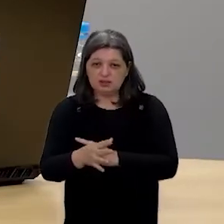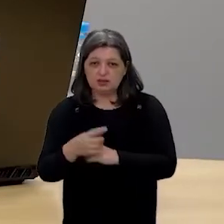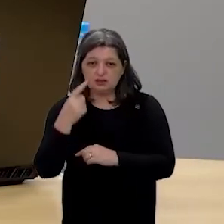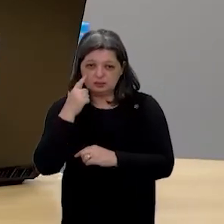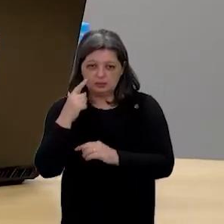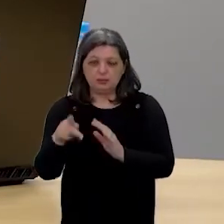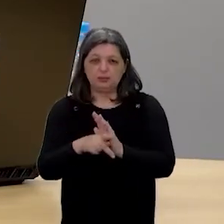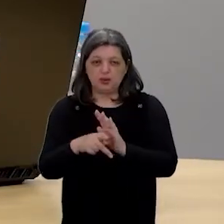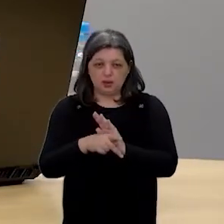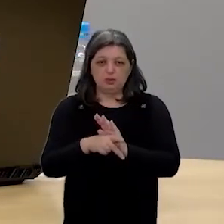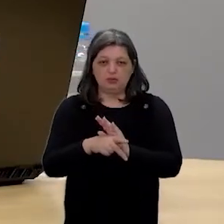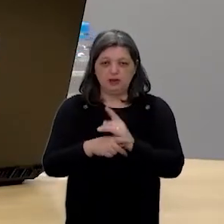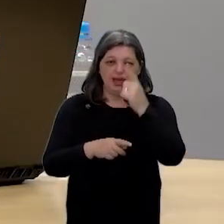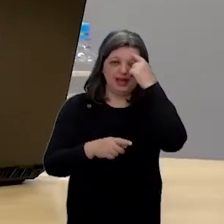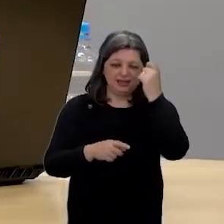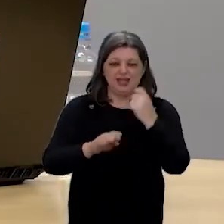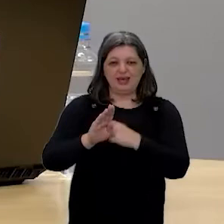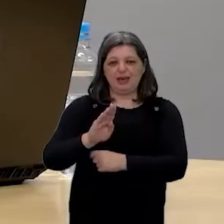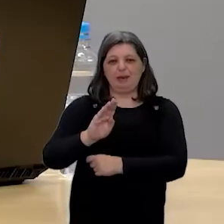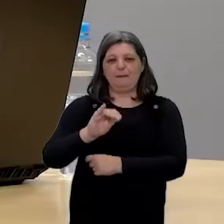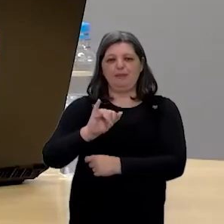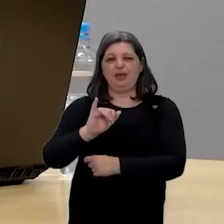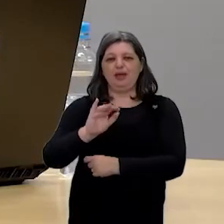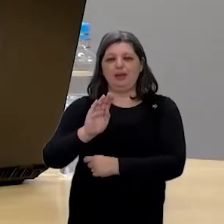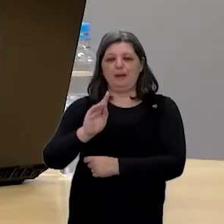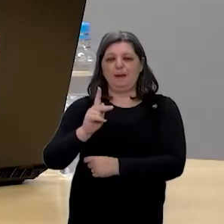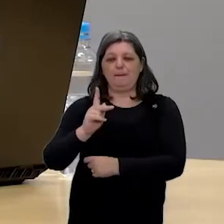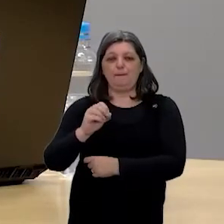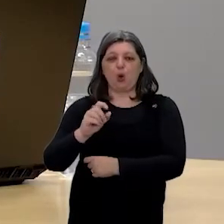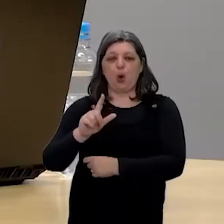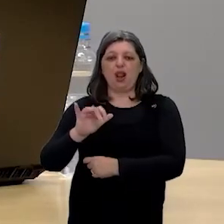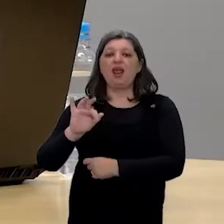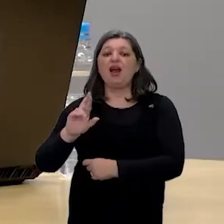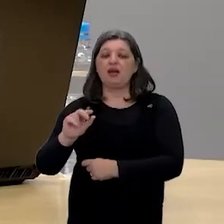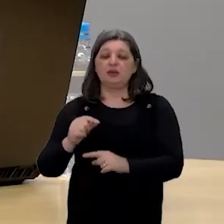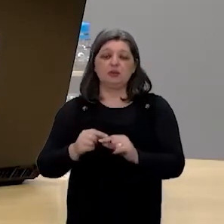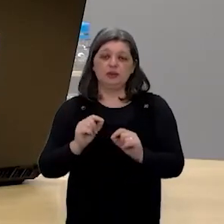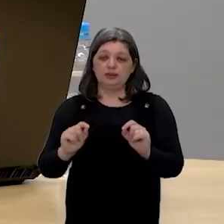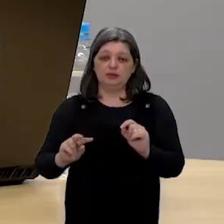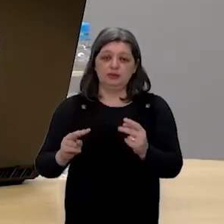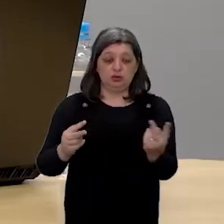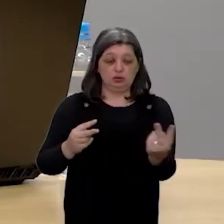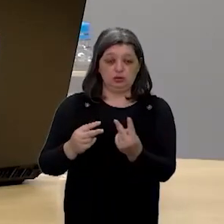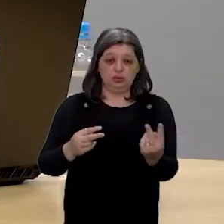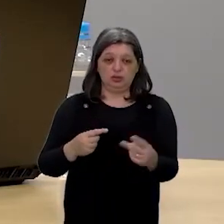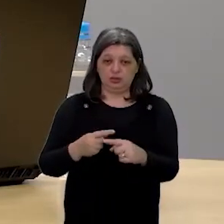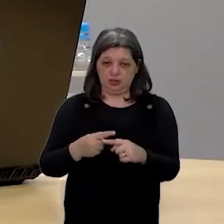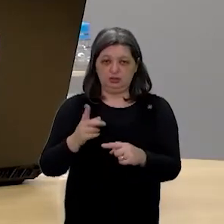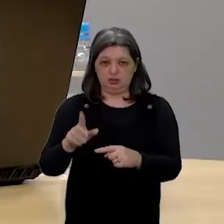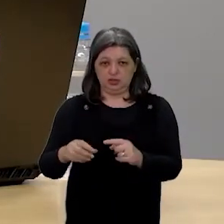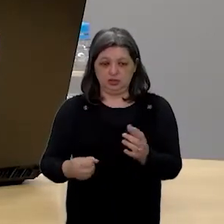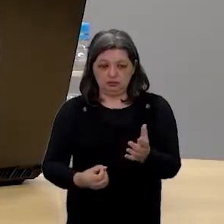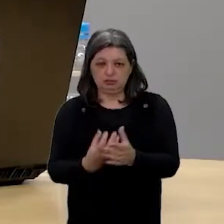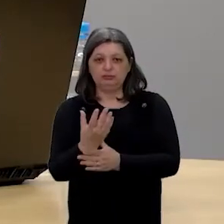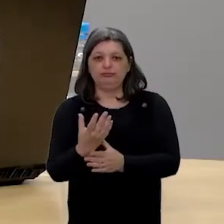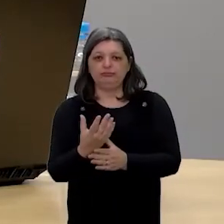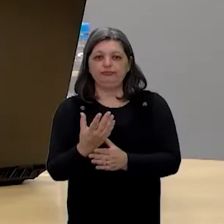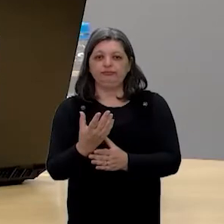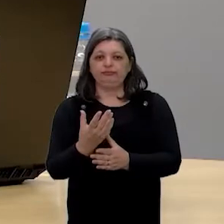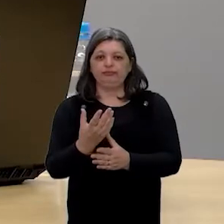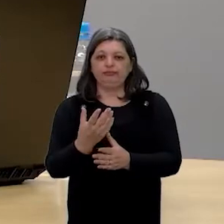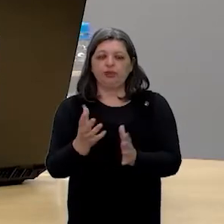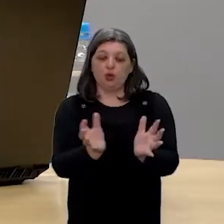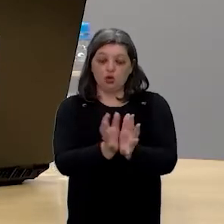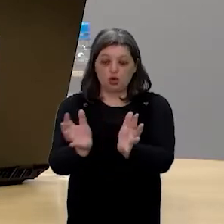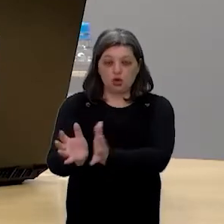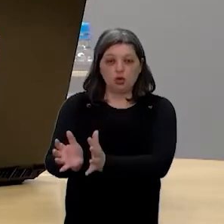mundo bipolar. E para isso, algumas medidas começaram a ser tomadas aí, blocos começaram a ser